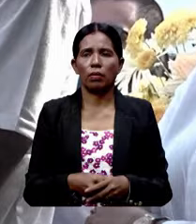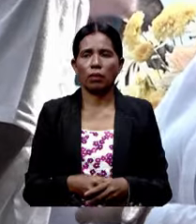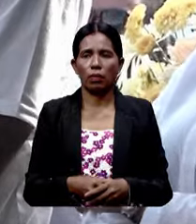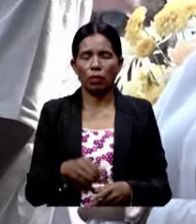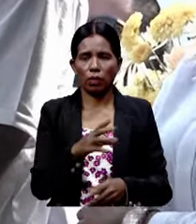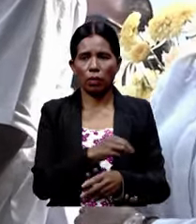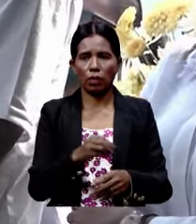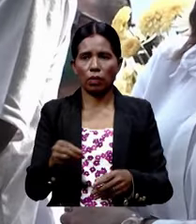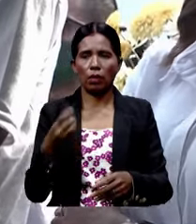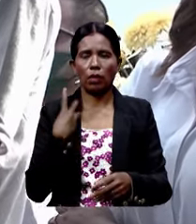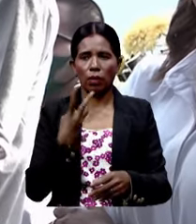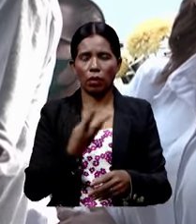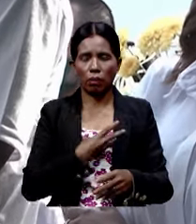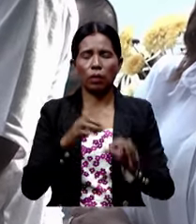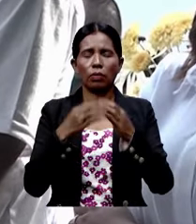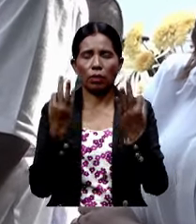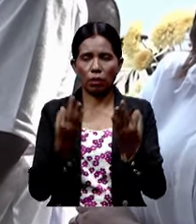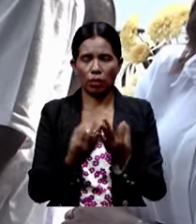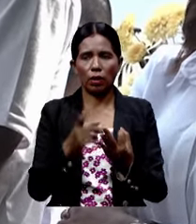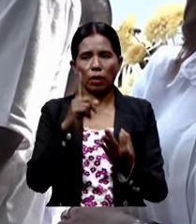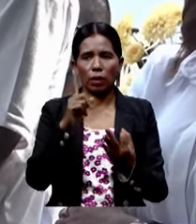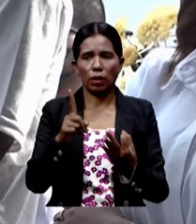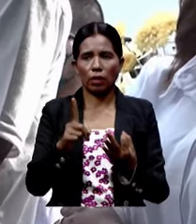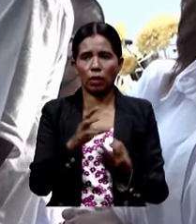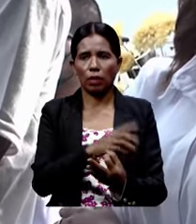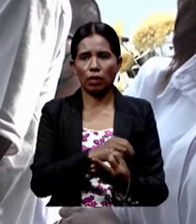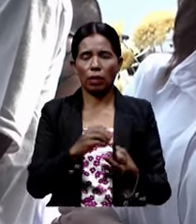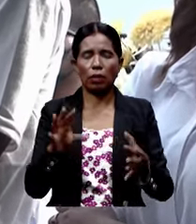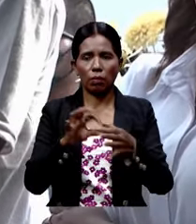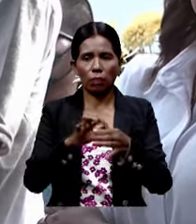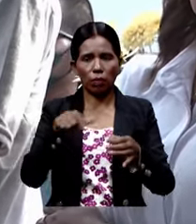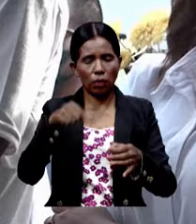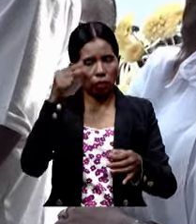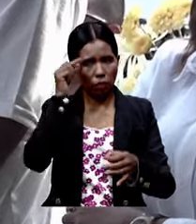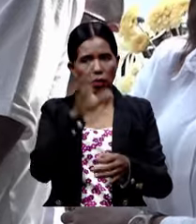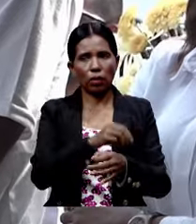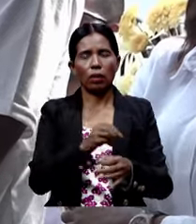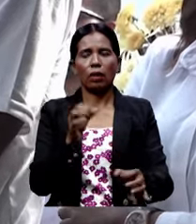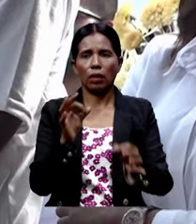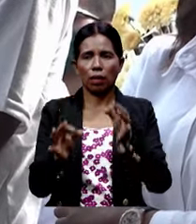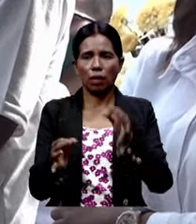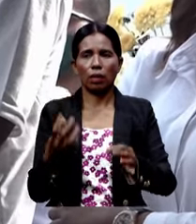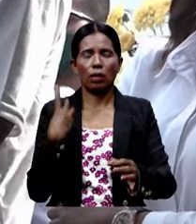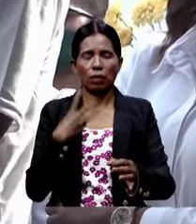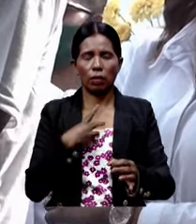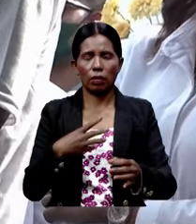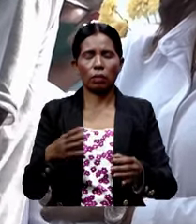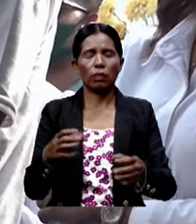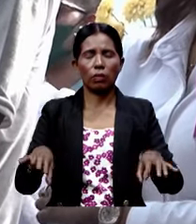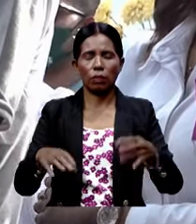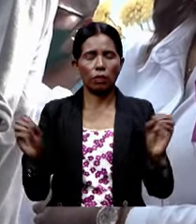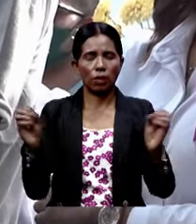que a minha família irá poder ser membro do Governo mais que até o melhor.